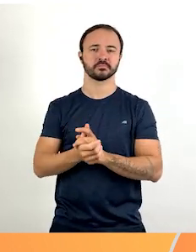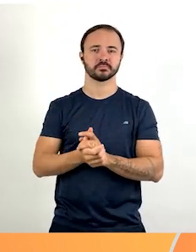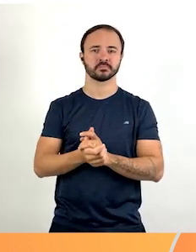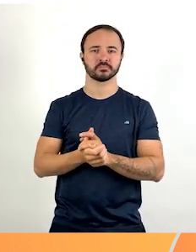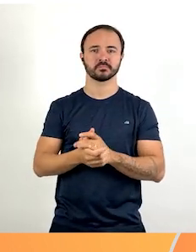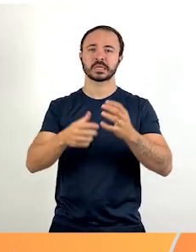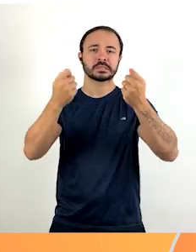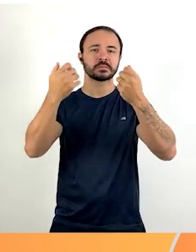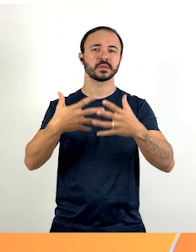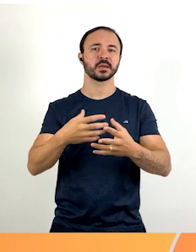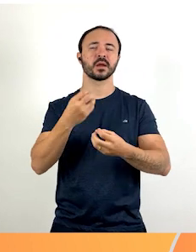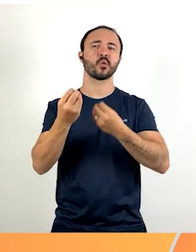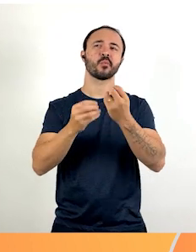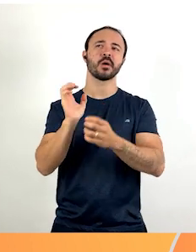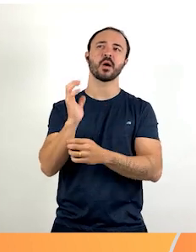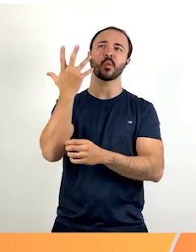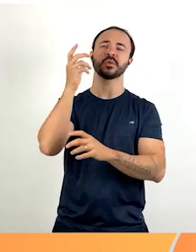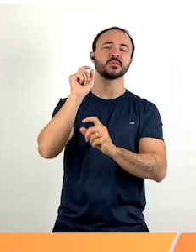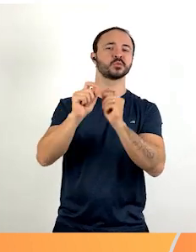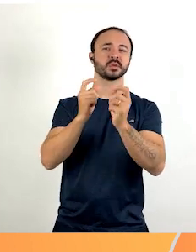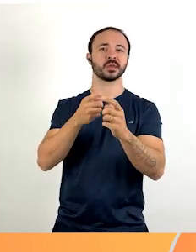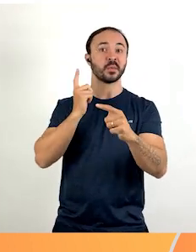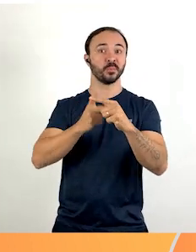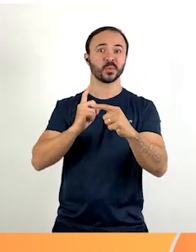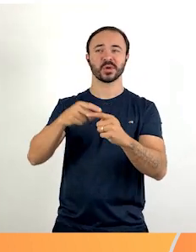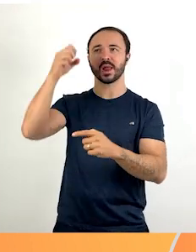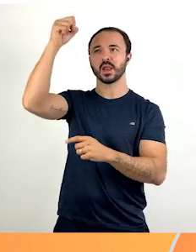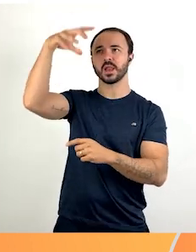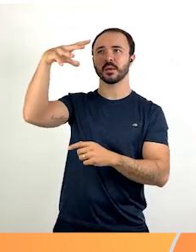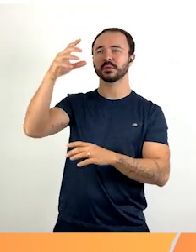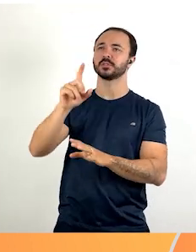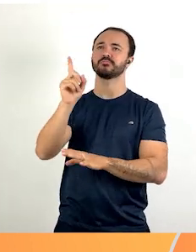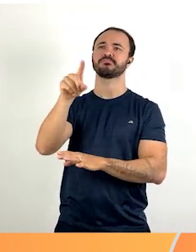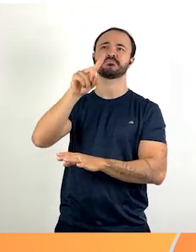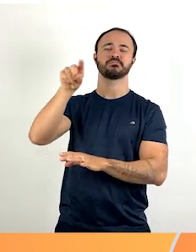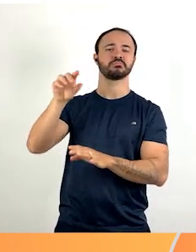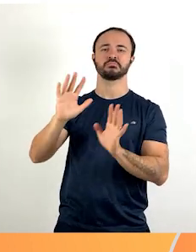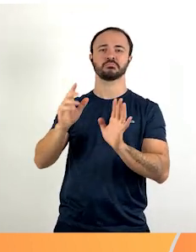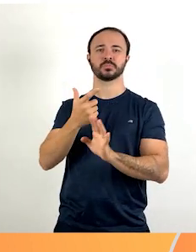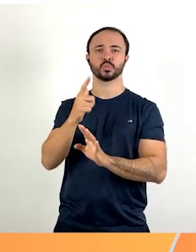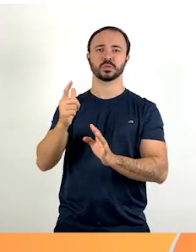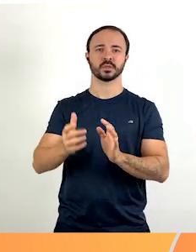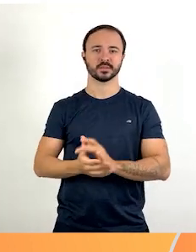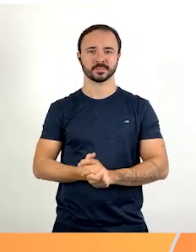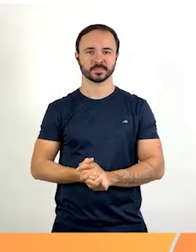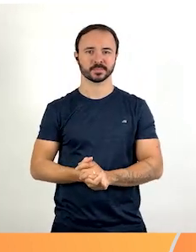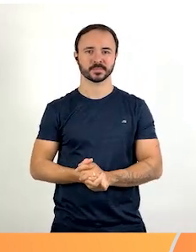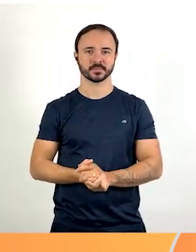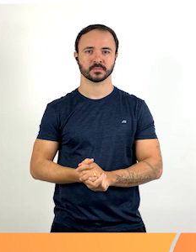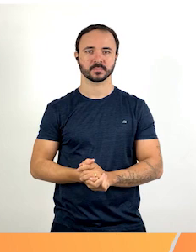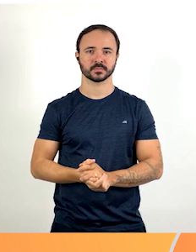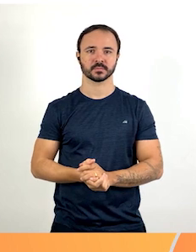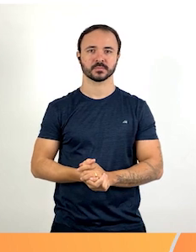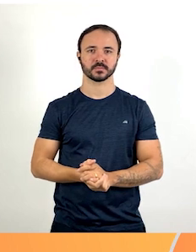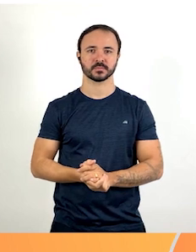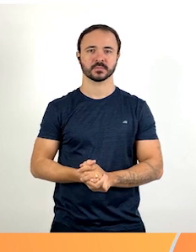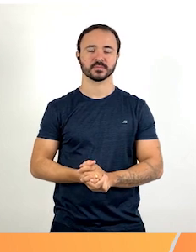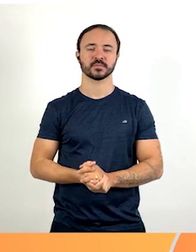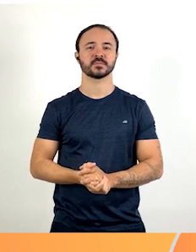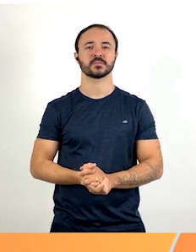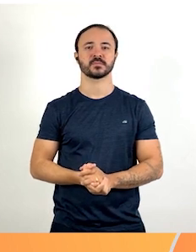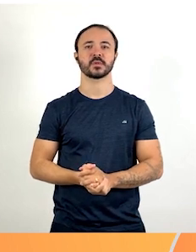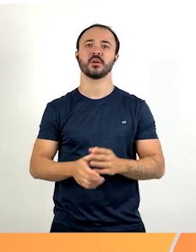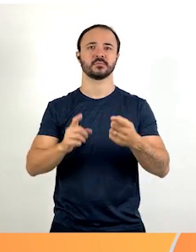no nosso estudo sobre circuitos elétricos. Por que essa lâmpada está apagada? A lâmpada não acende, pois não